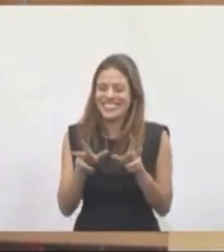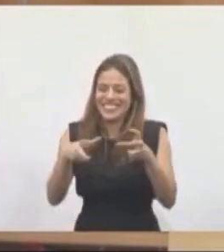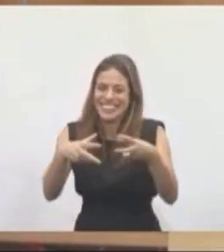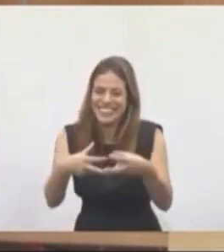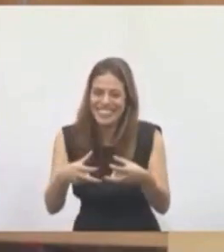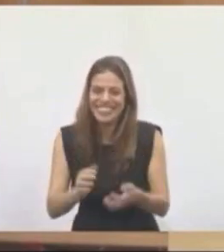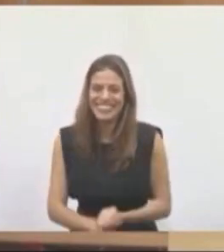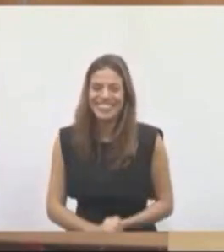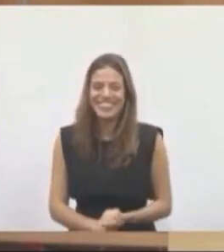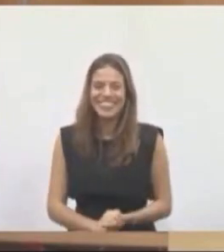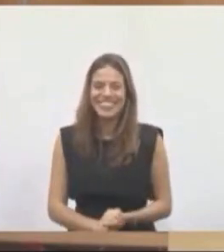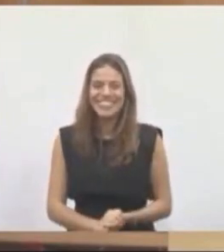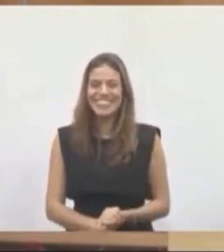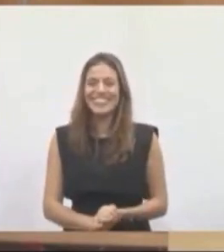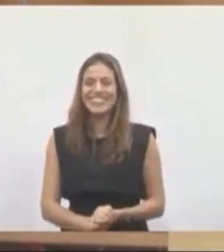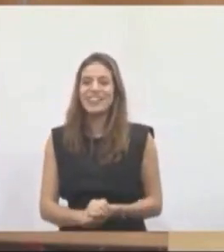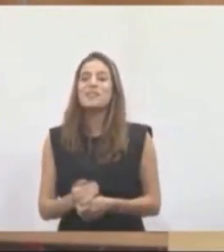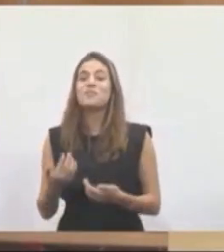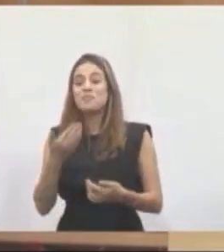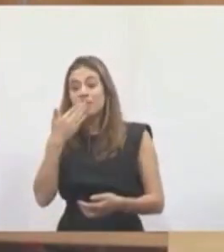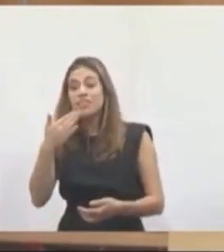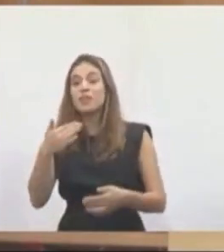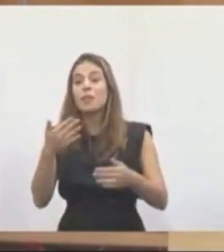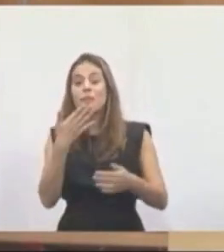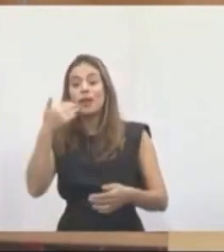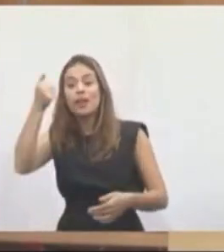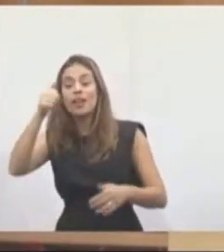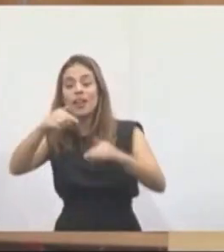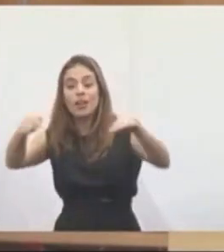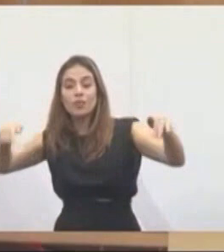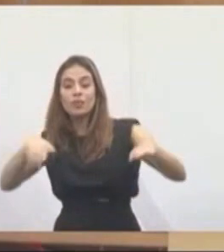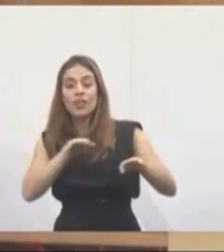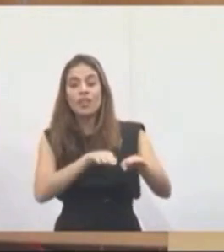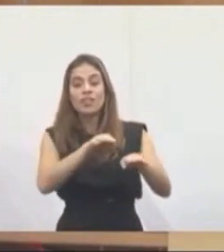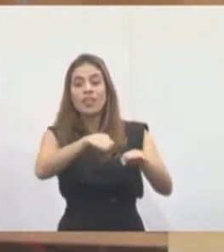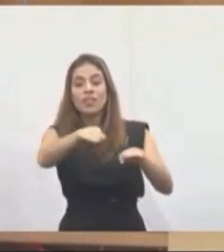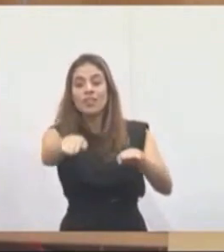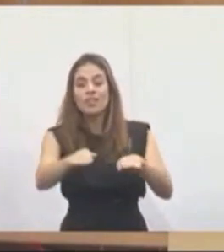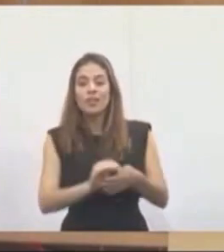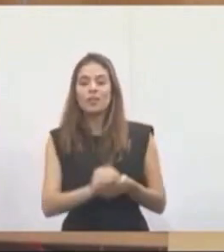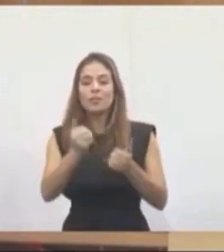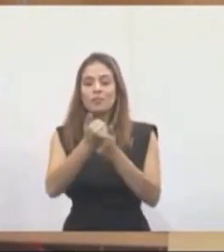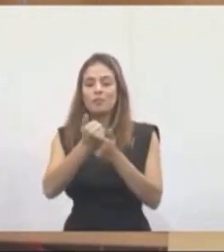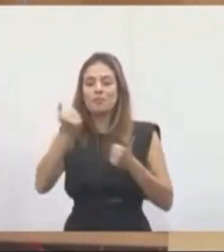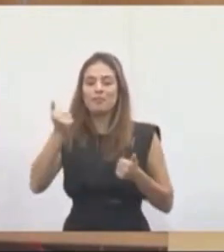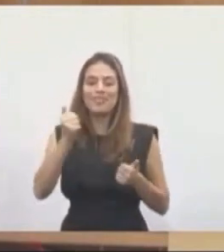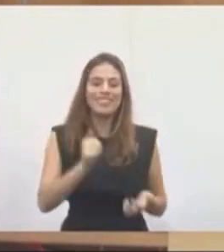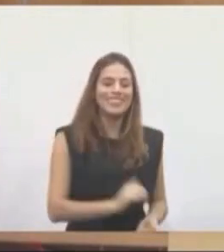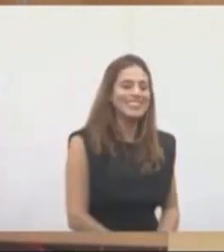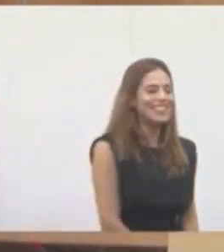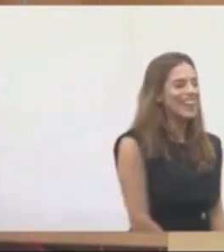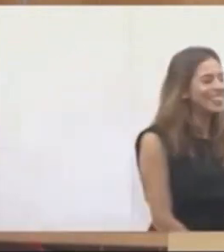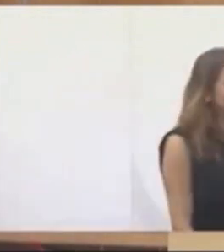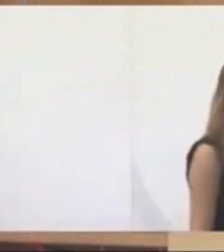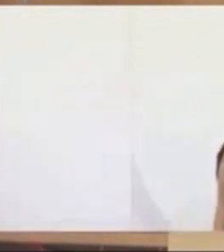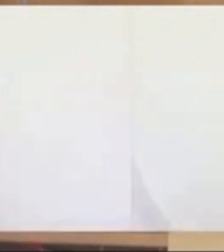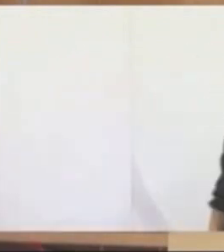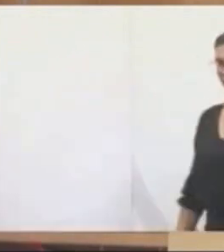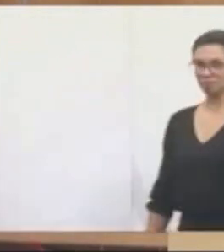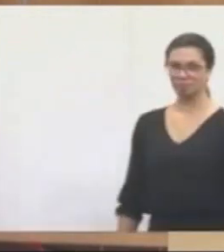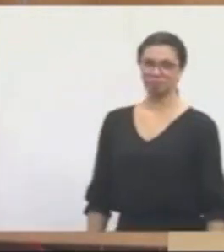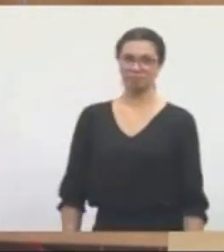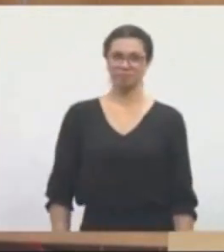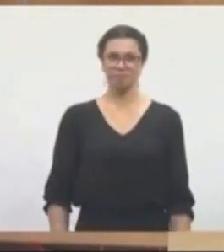procurou pedindo que melhorasse o estacionamento ali, tá? De imediato, conversei com o Fuad